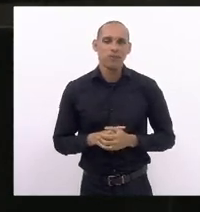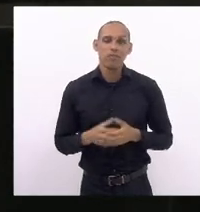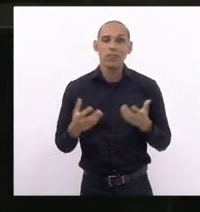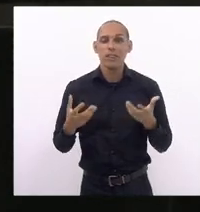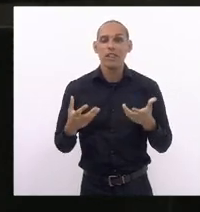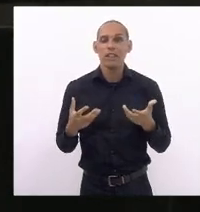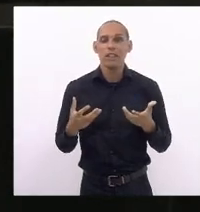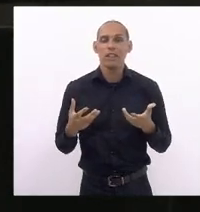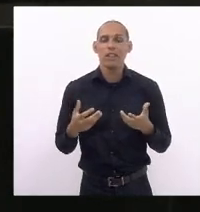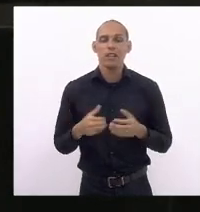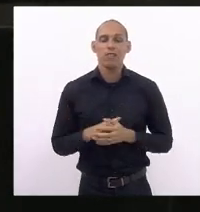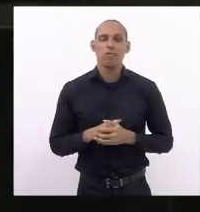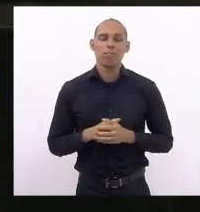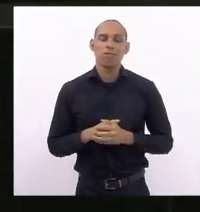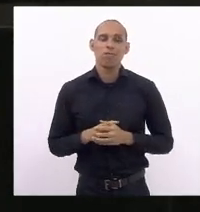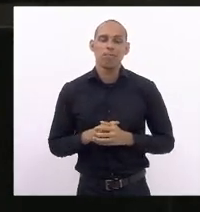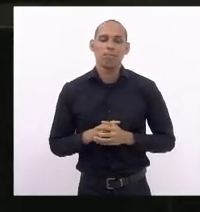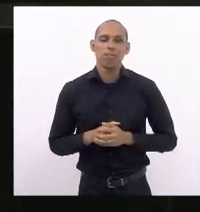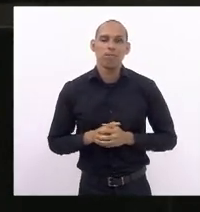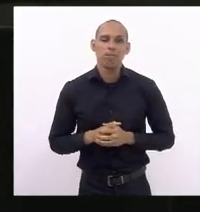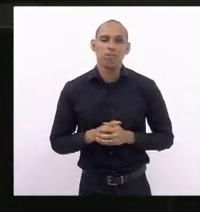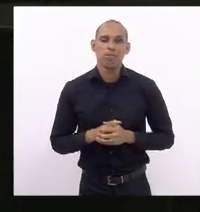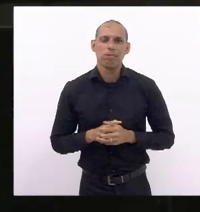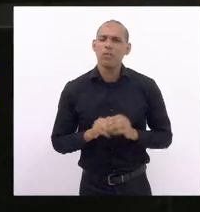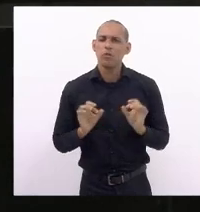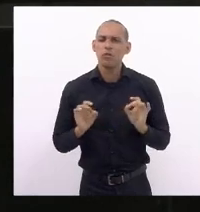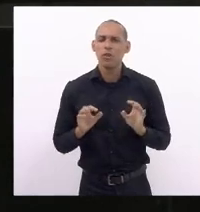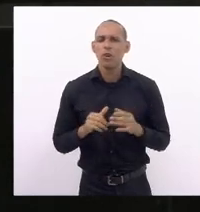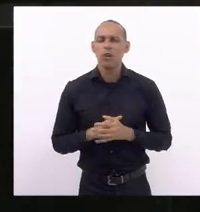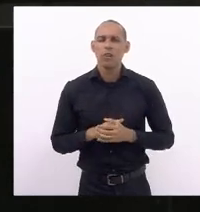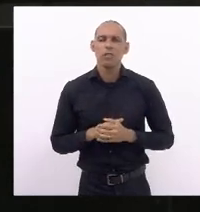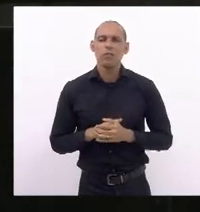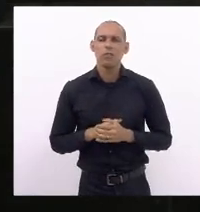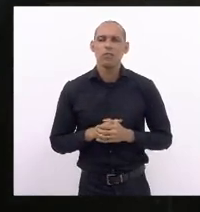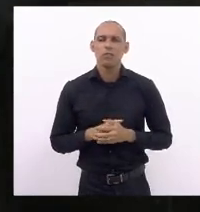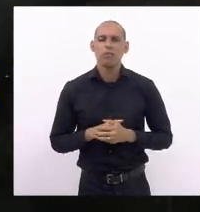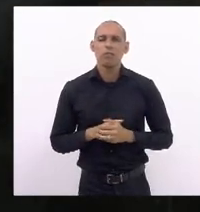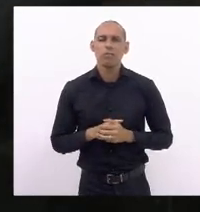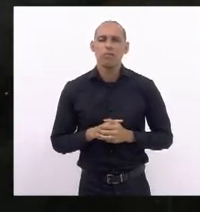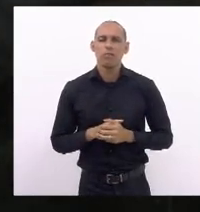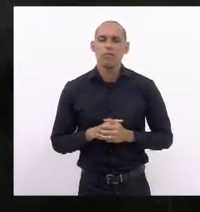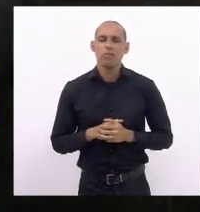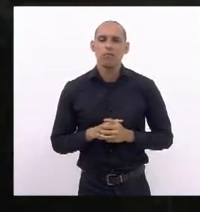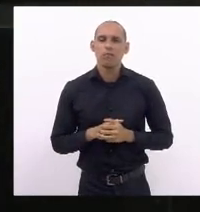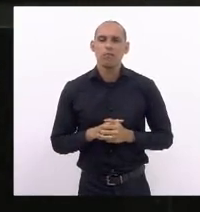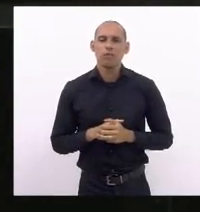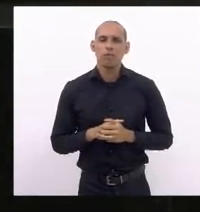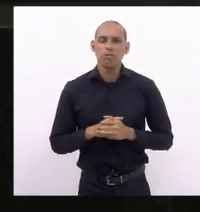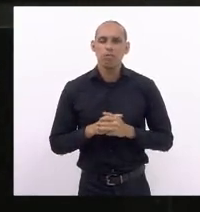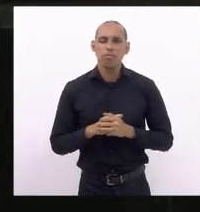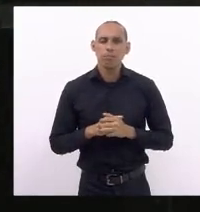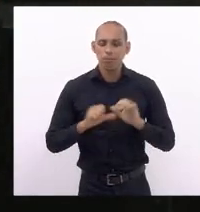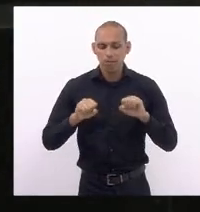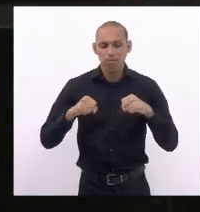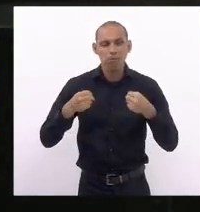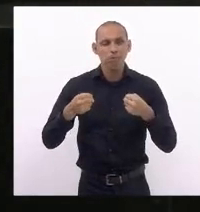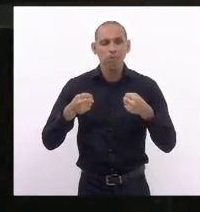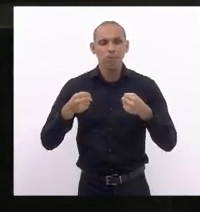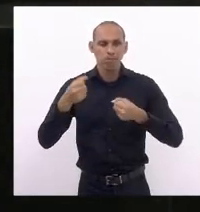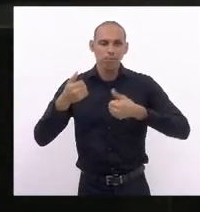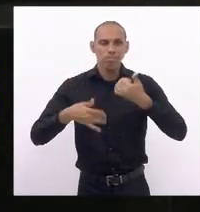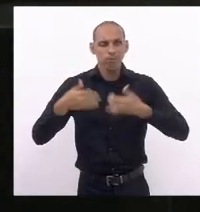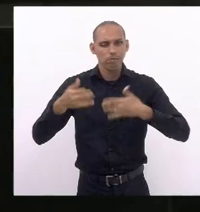quero, deputada Marta Rocha, apenas, enfim, endossar as palavras que já